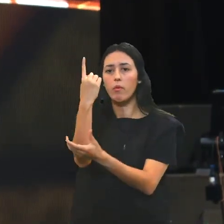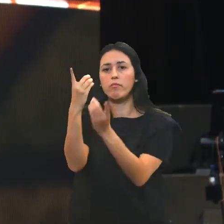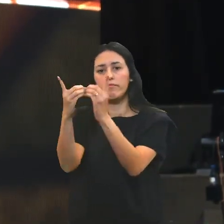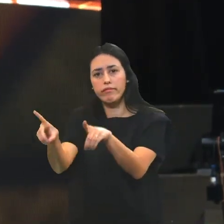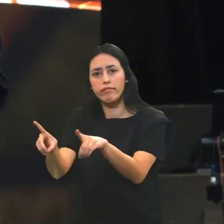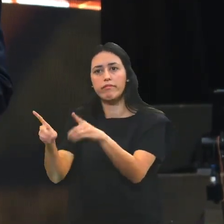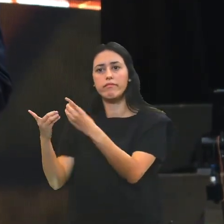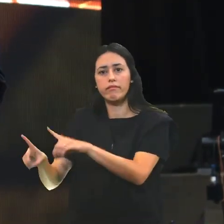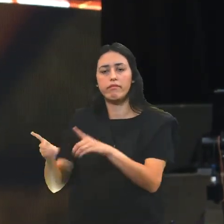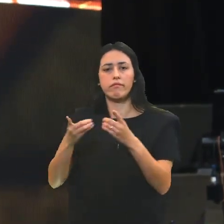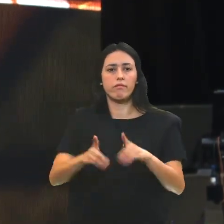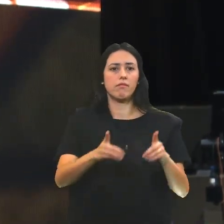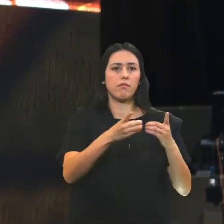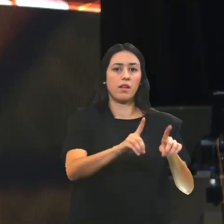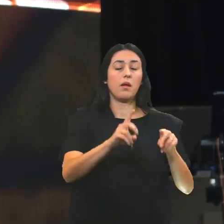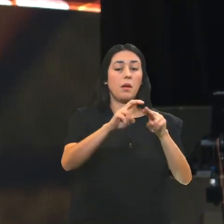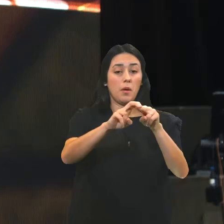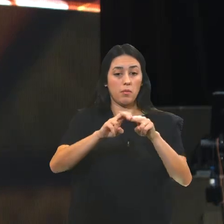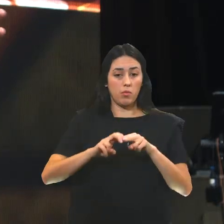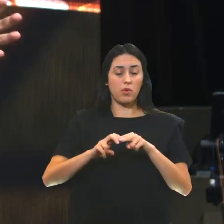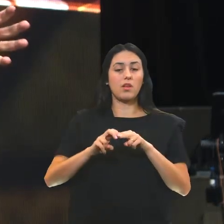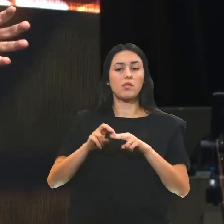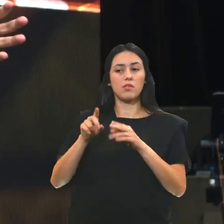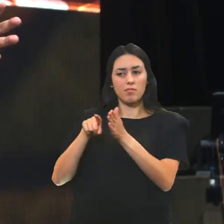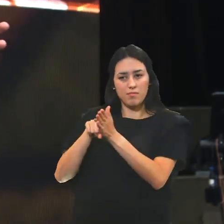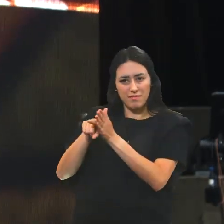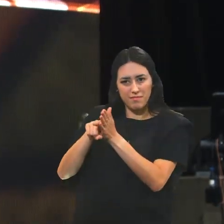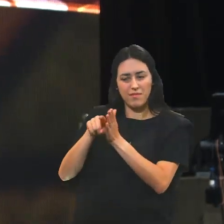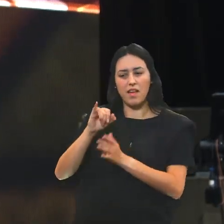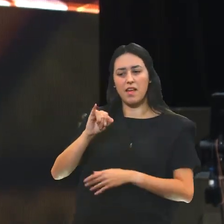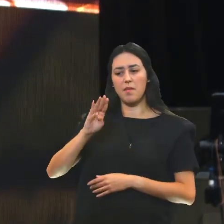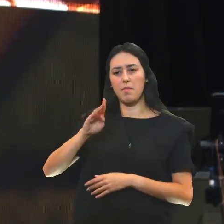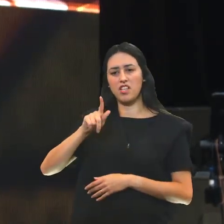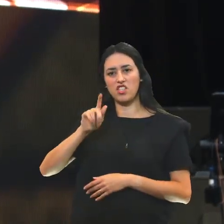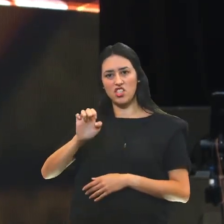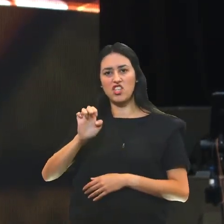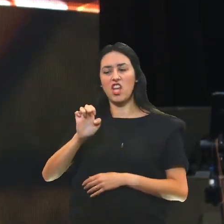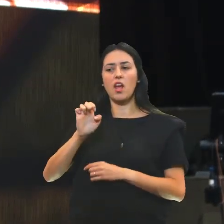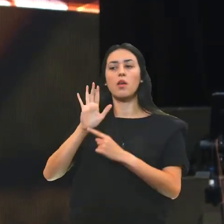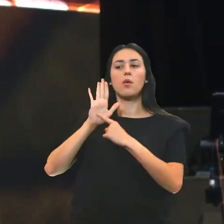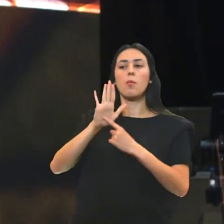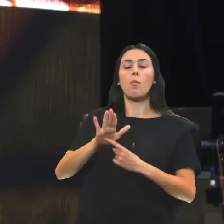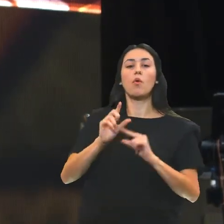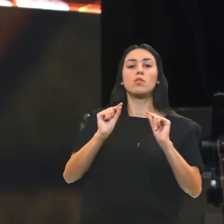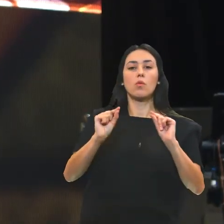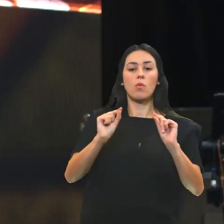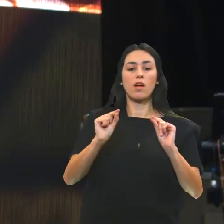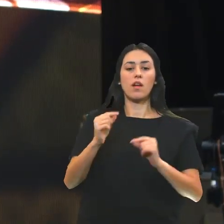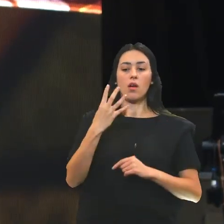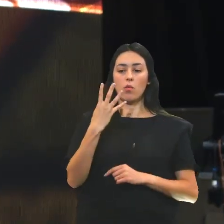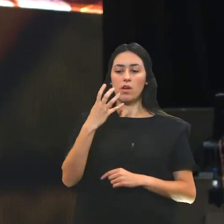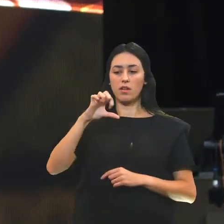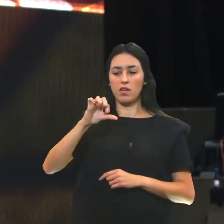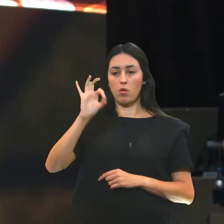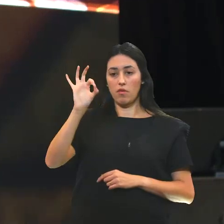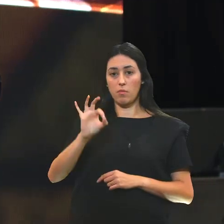Por causa disso, o censo do IBGE mostrou que 49% dos